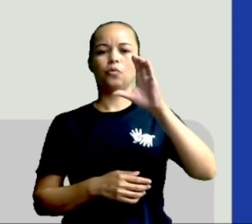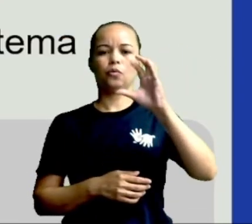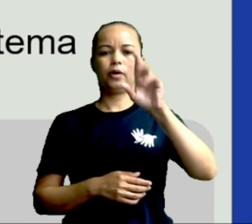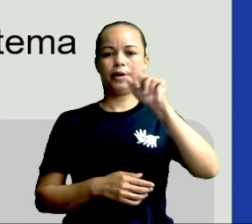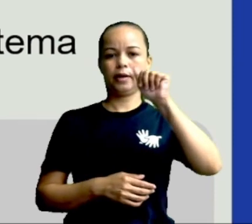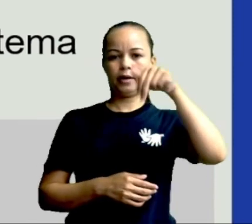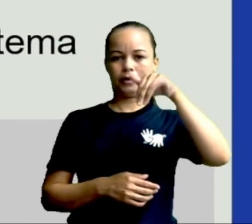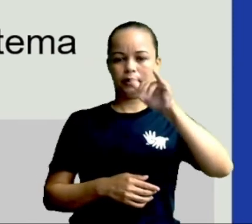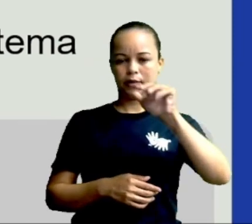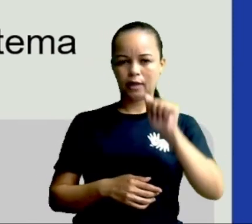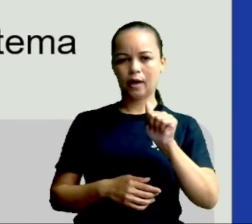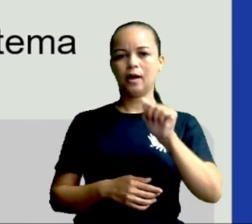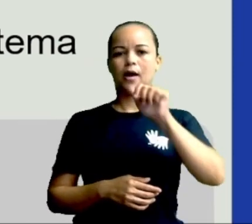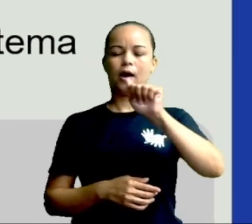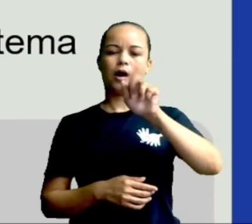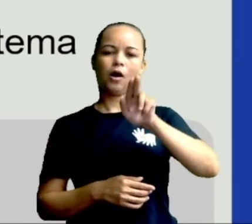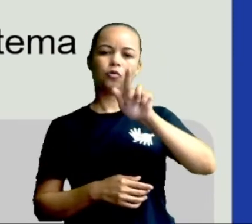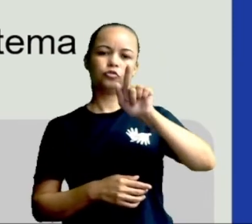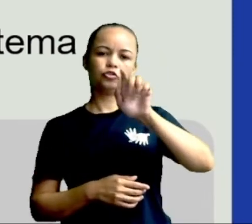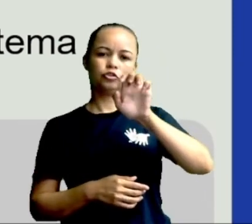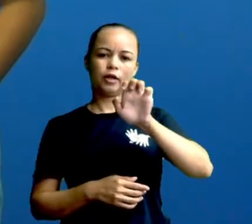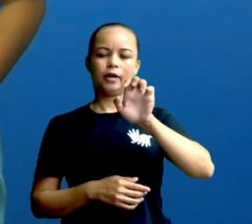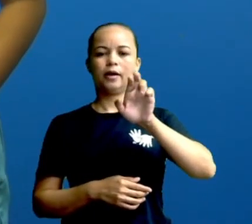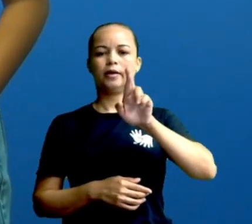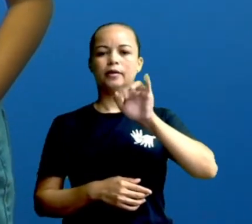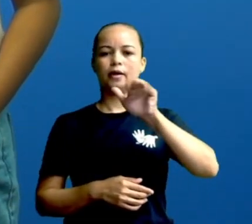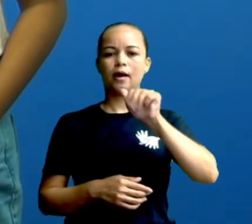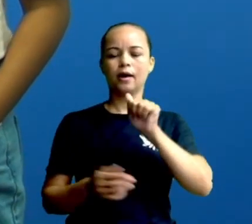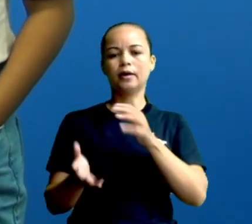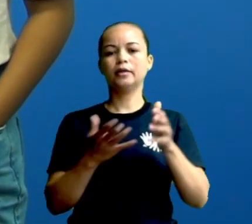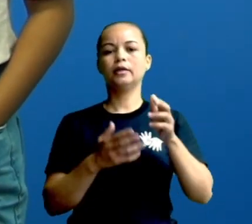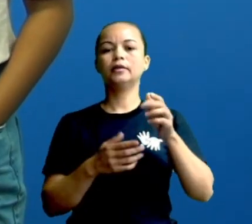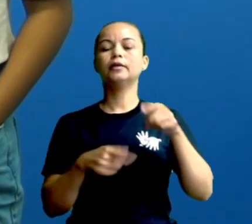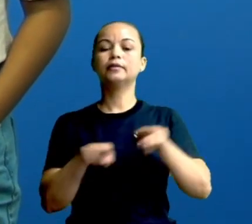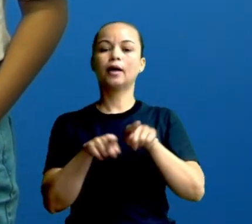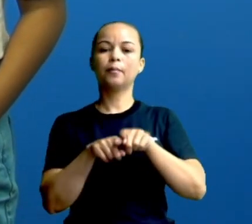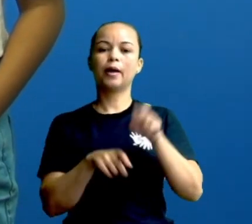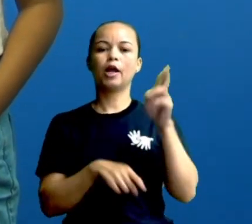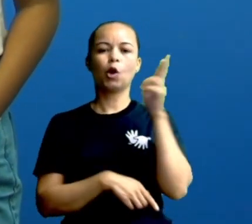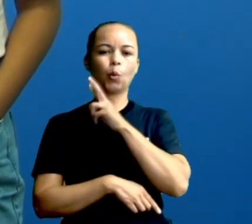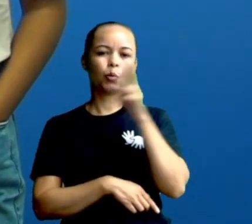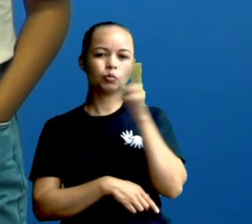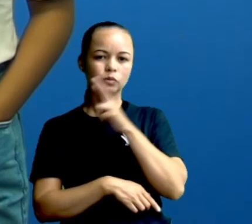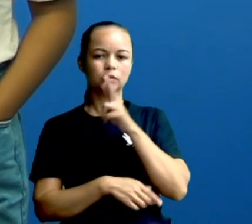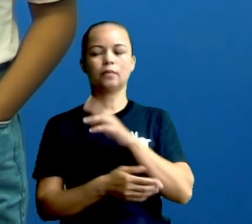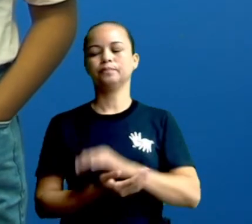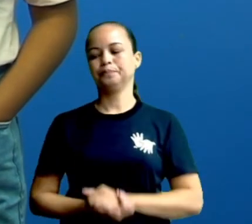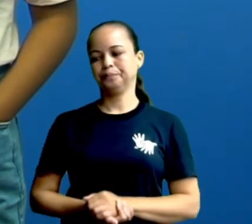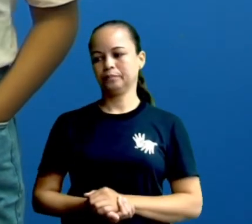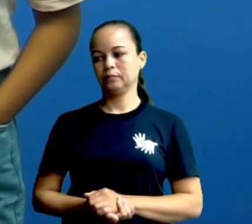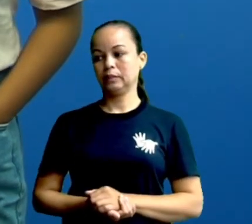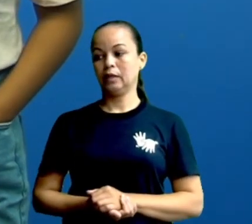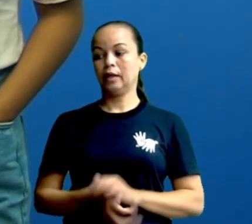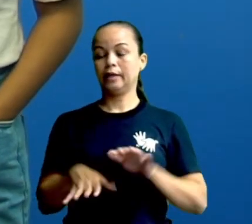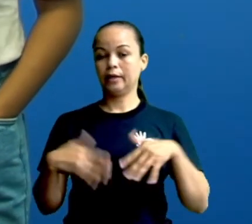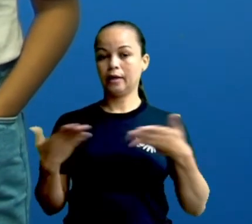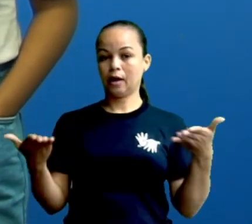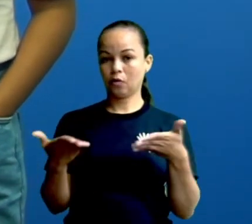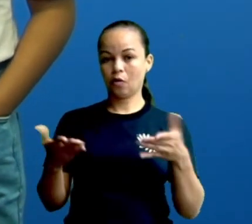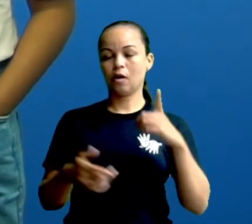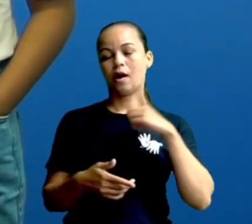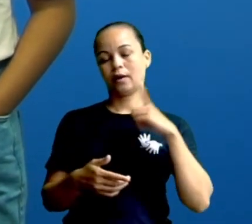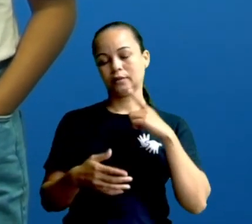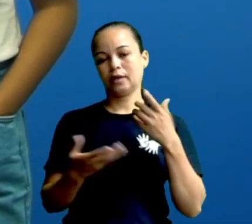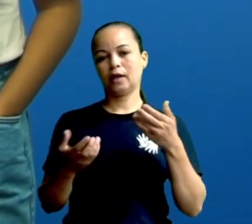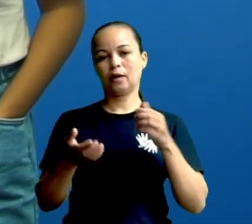Rússia e aí Pra finalizar eu trago quatro questões para vocês para gente retomar o que foi